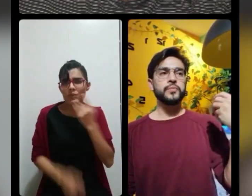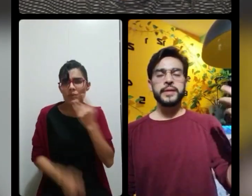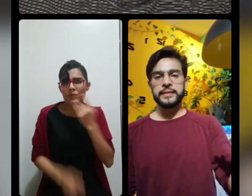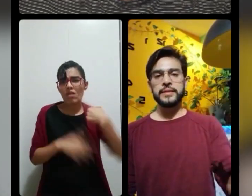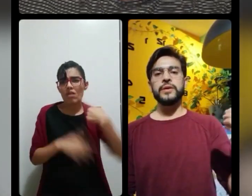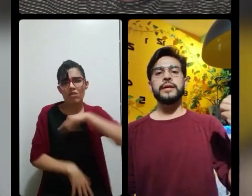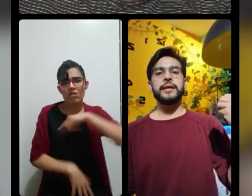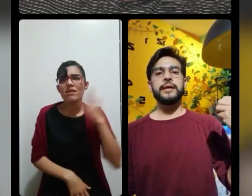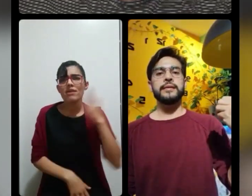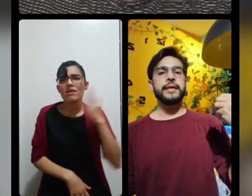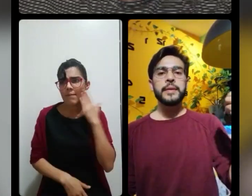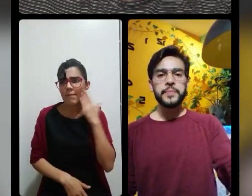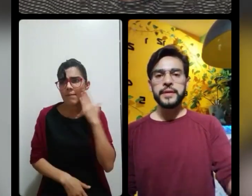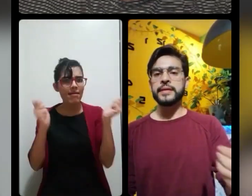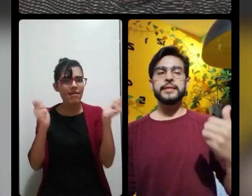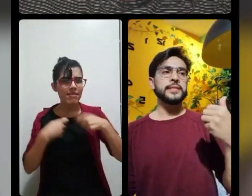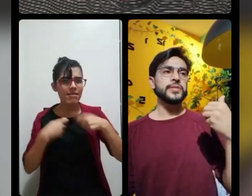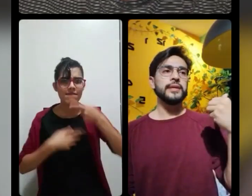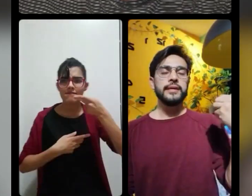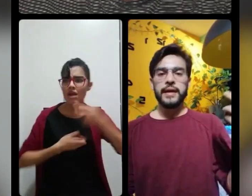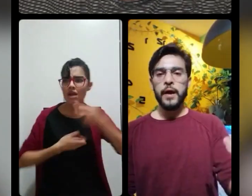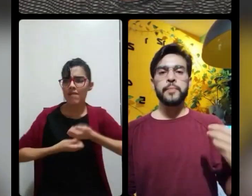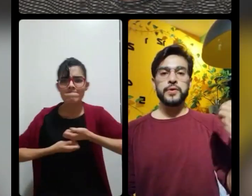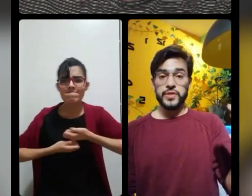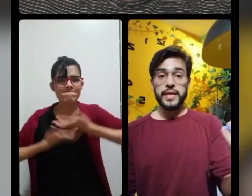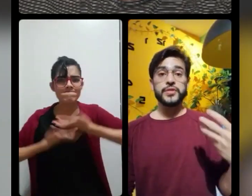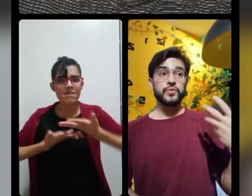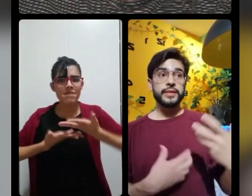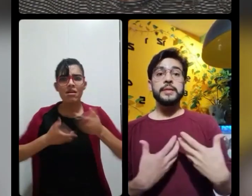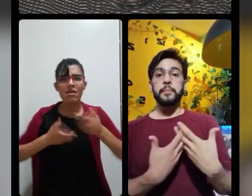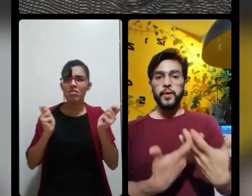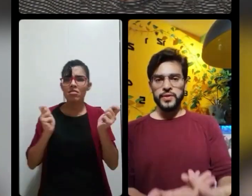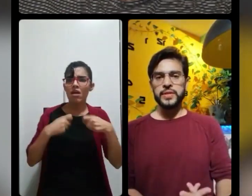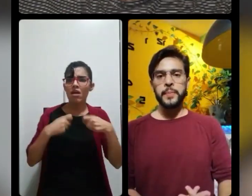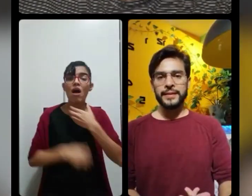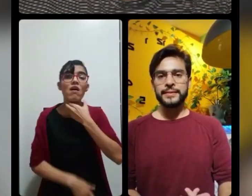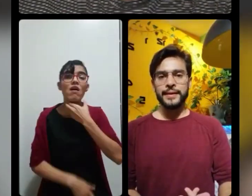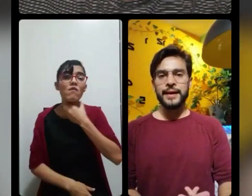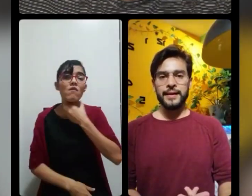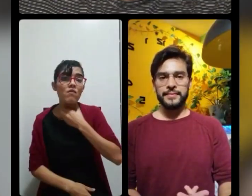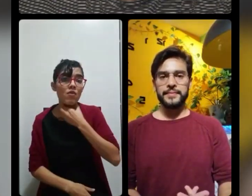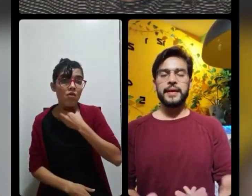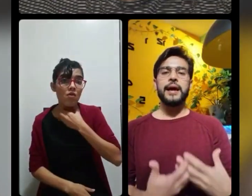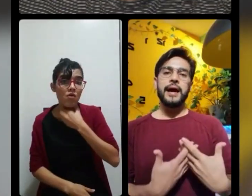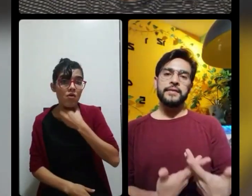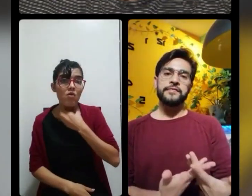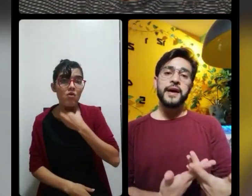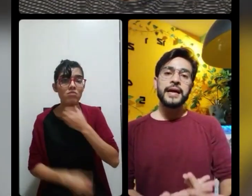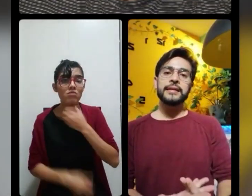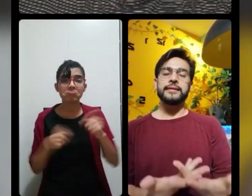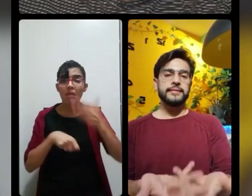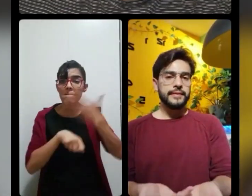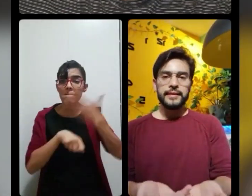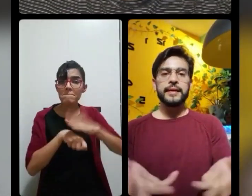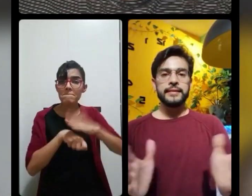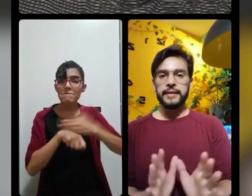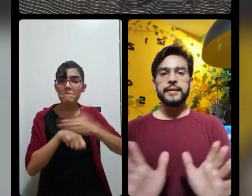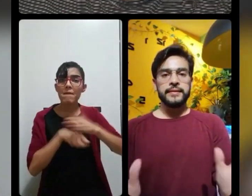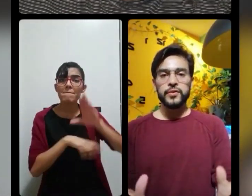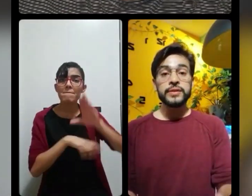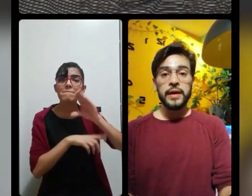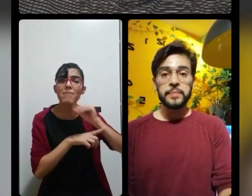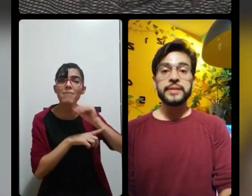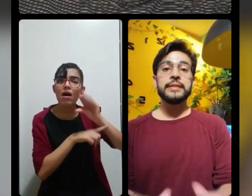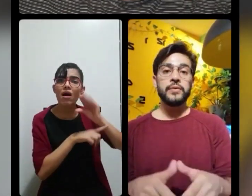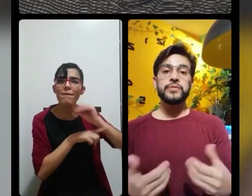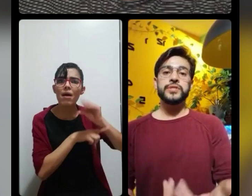falar, se submetido a terapias, a um processo onde ele possa praticar a fala, ele